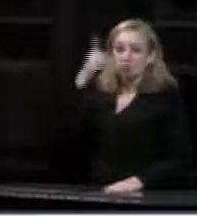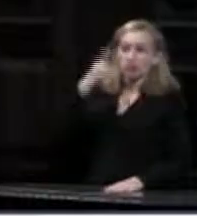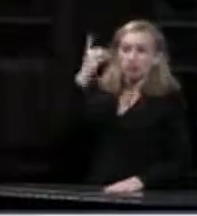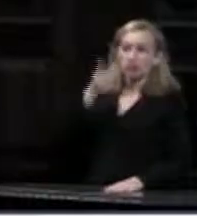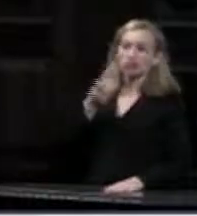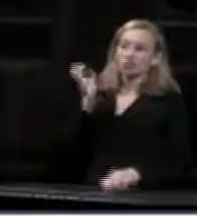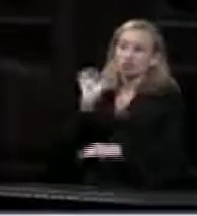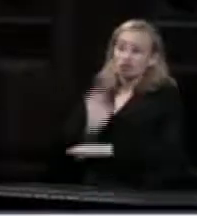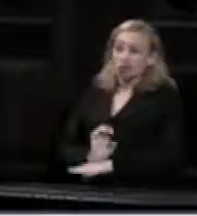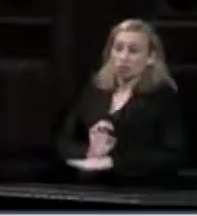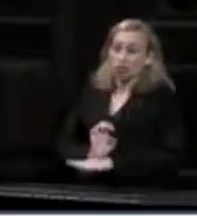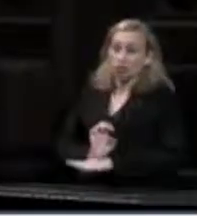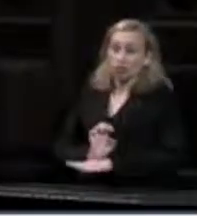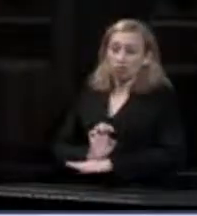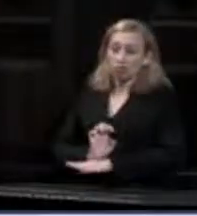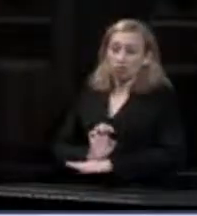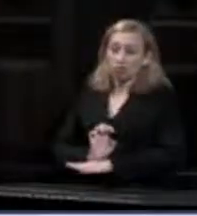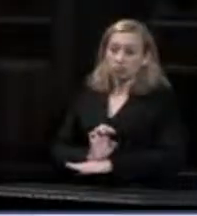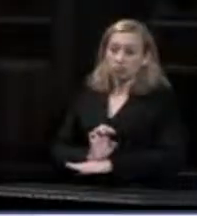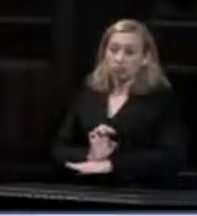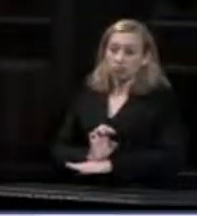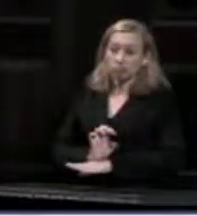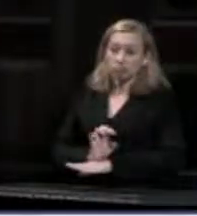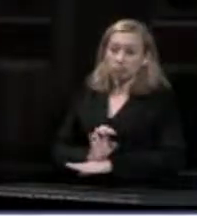tem nenhuma proteção